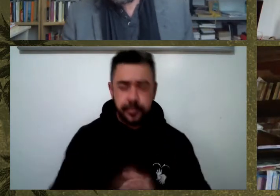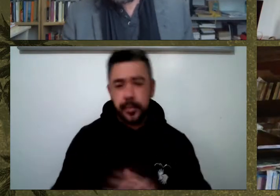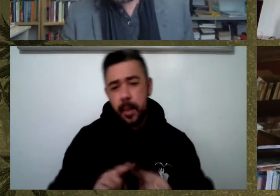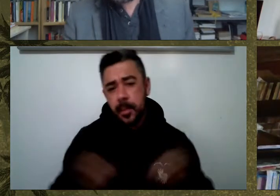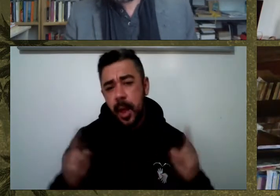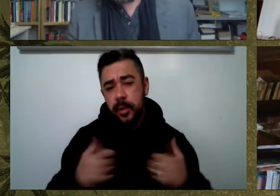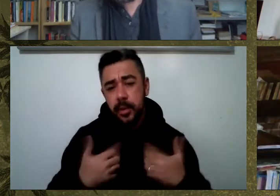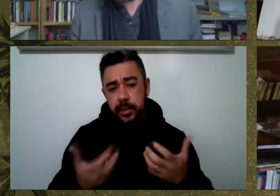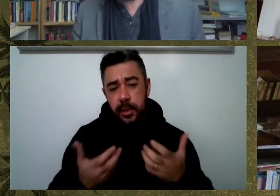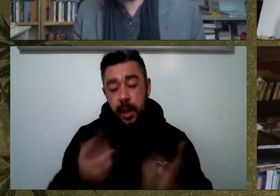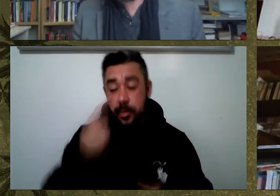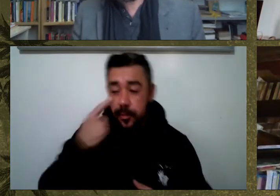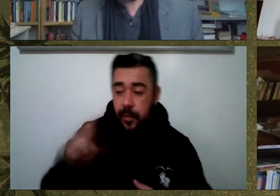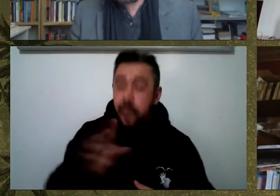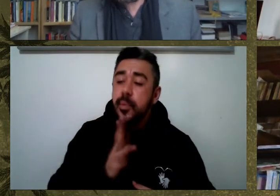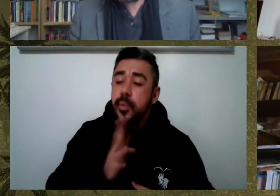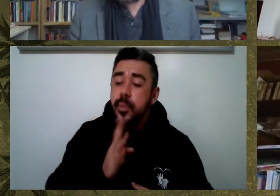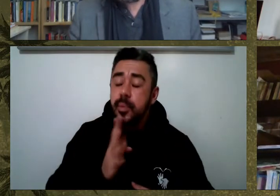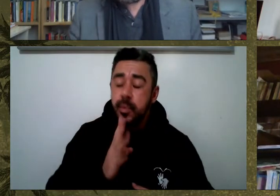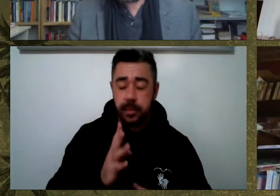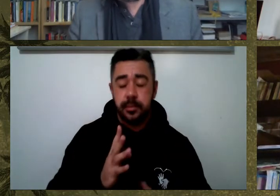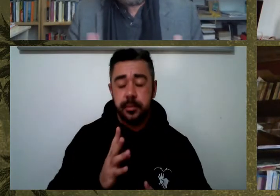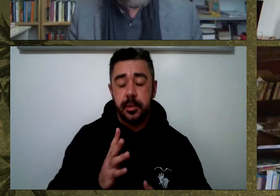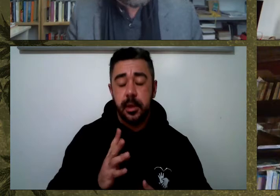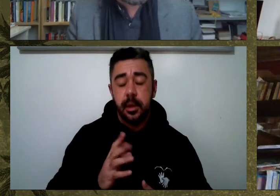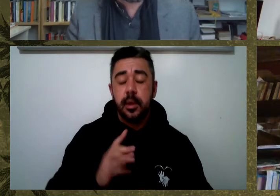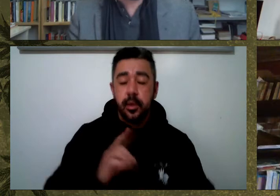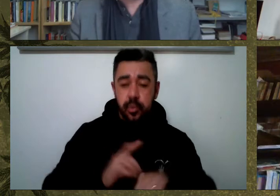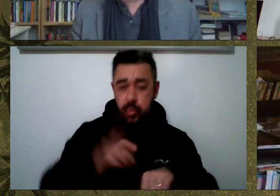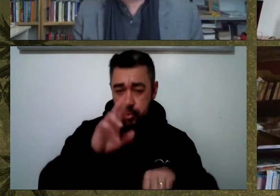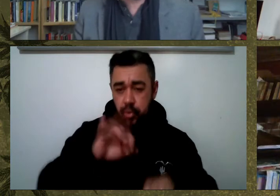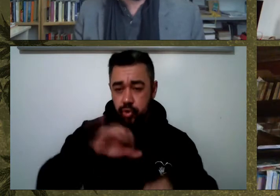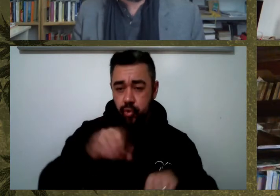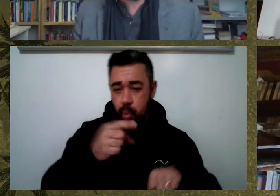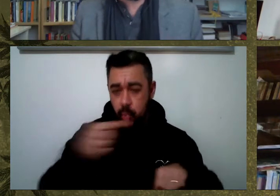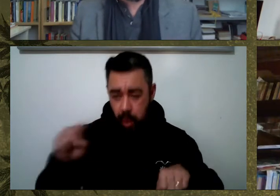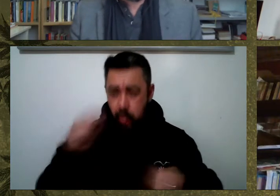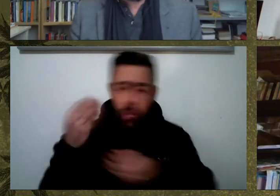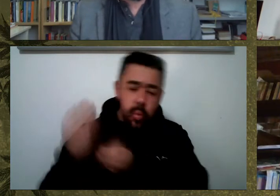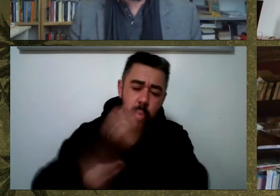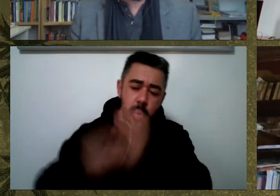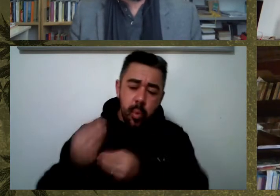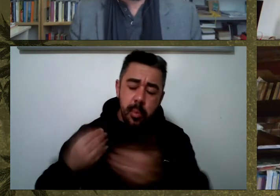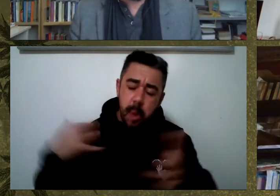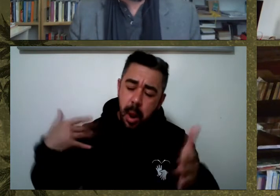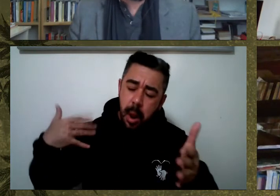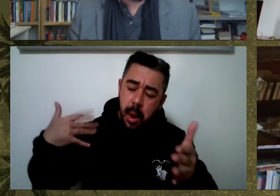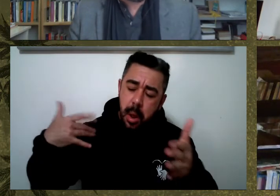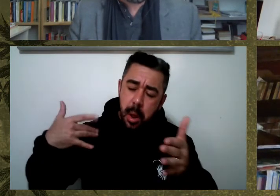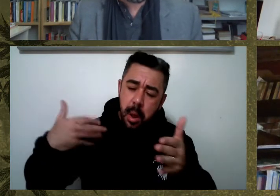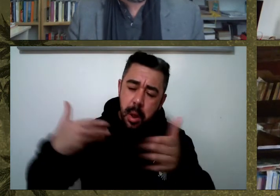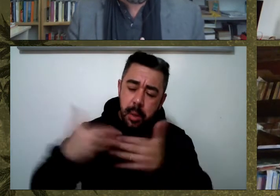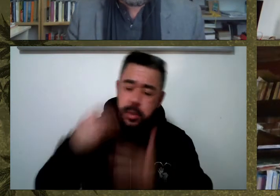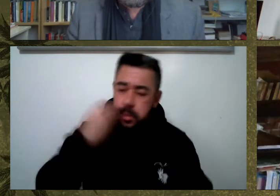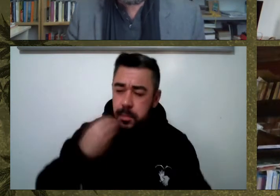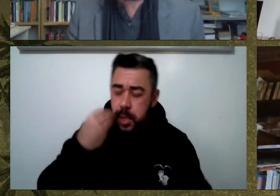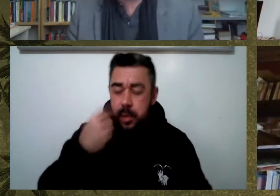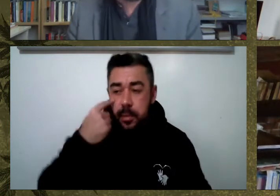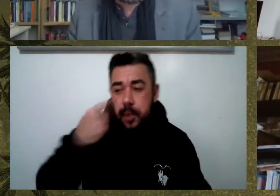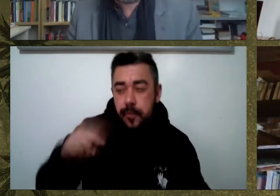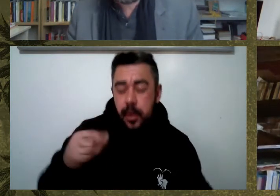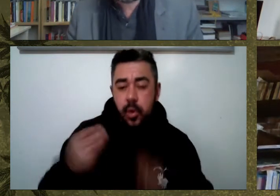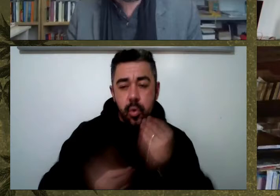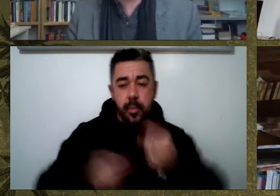ouvir, doutor João, né, com esse acúmulo que o senhor traz, para a gente poder falar de uma política de